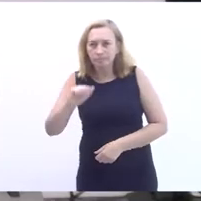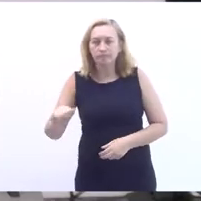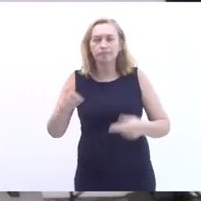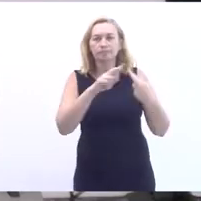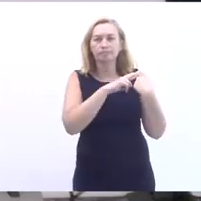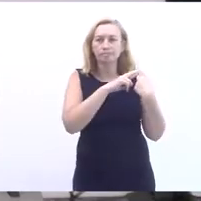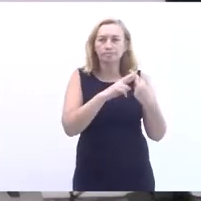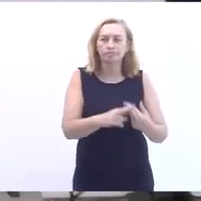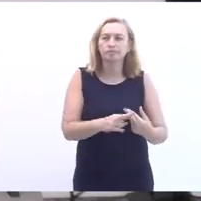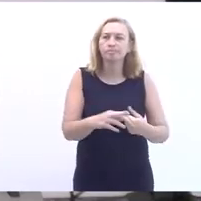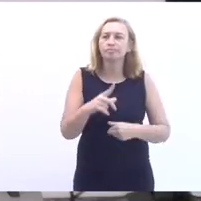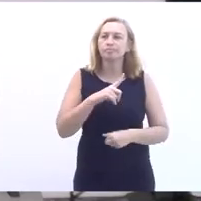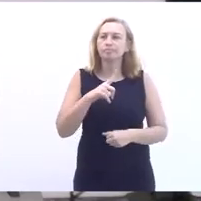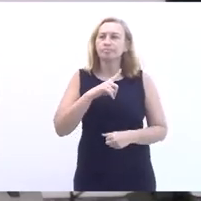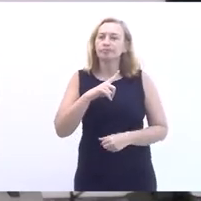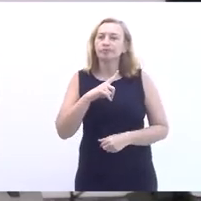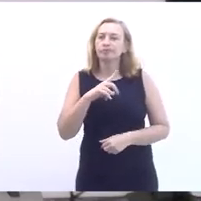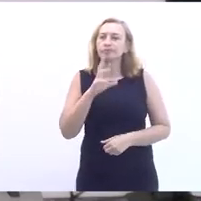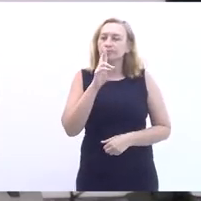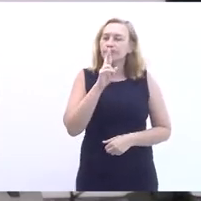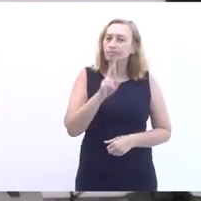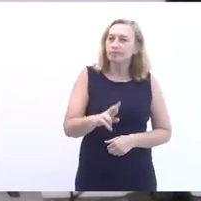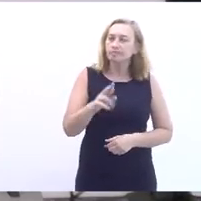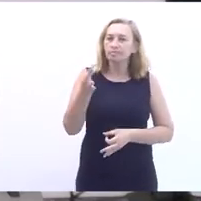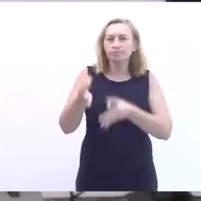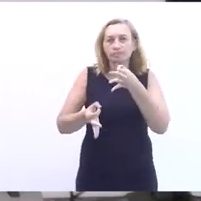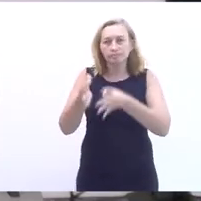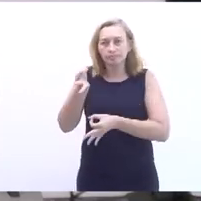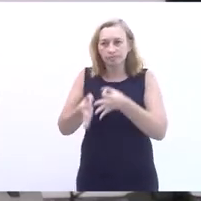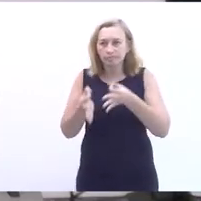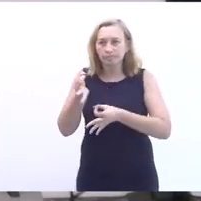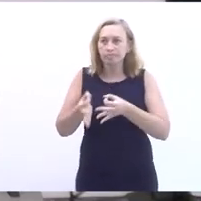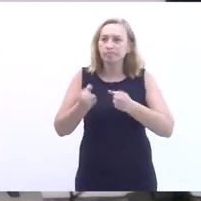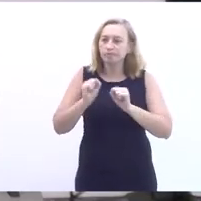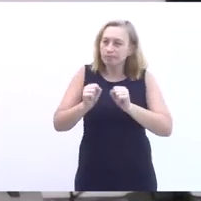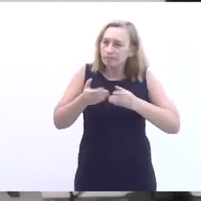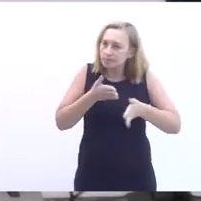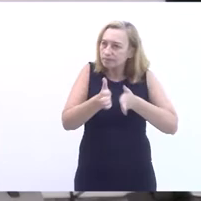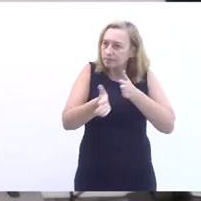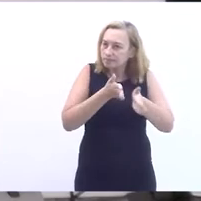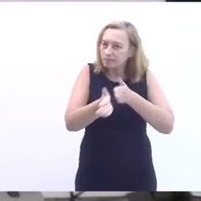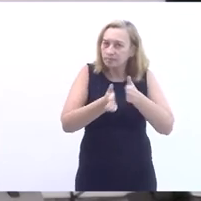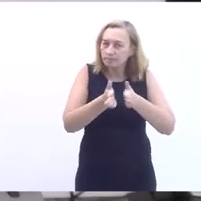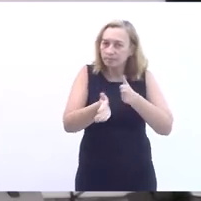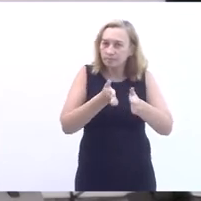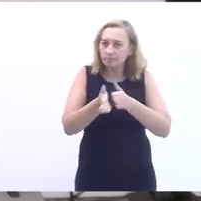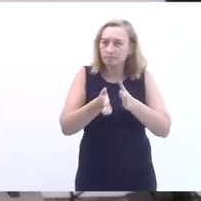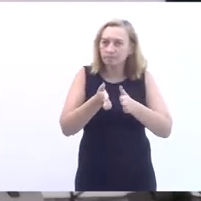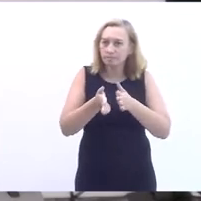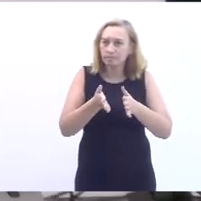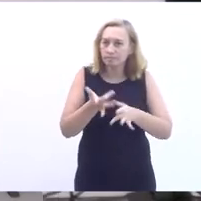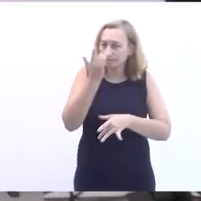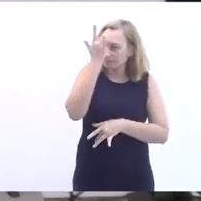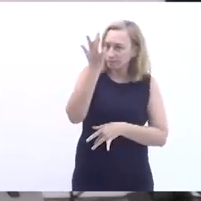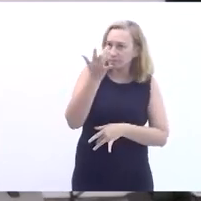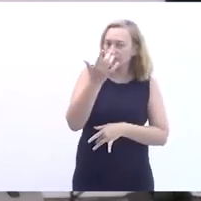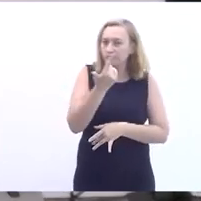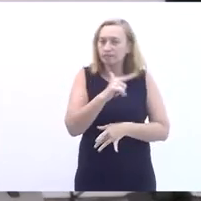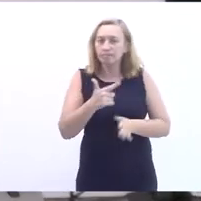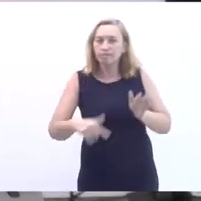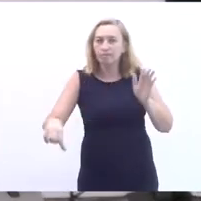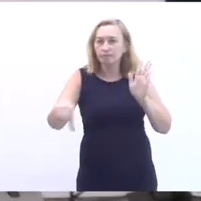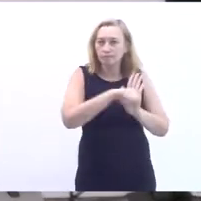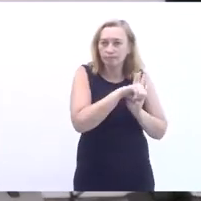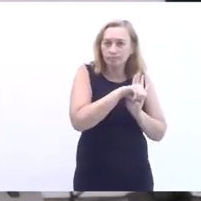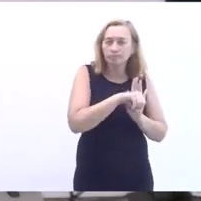respaldo jurídico segurança aparece poderá ter acesso facilitado à 9 a criminalização